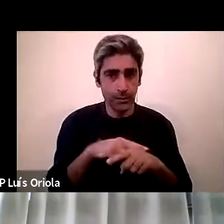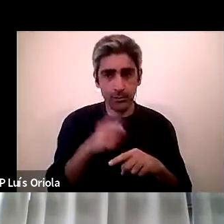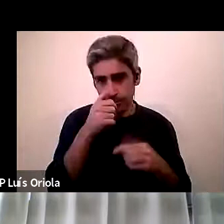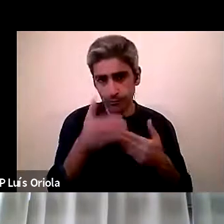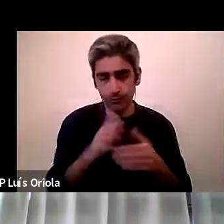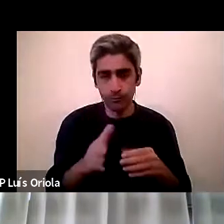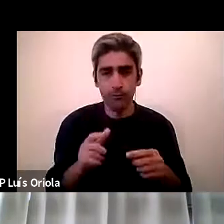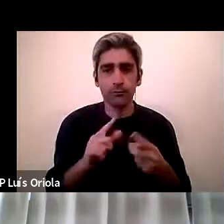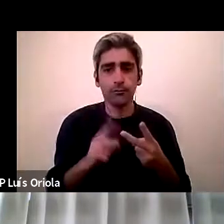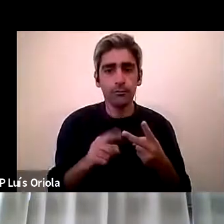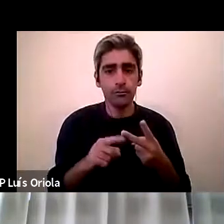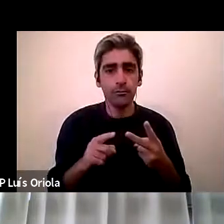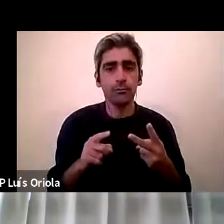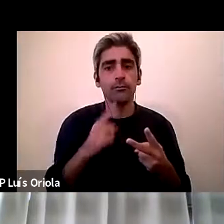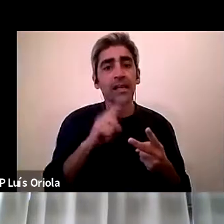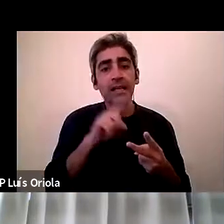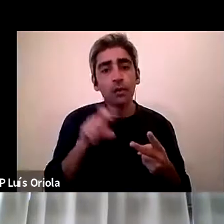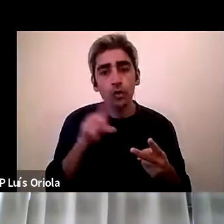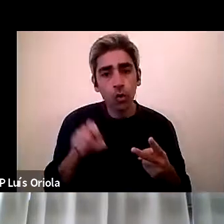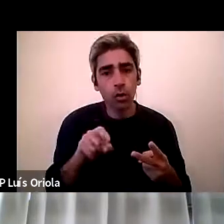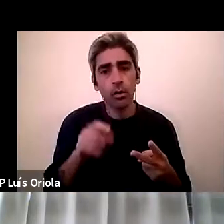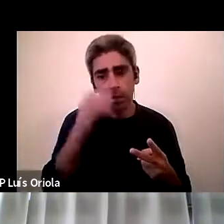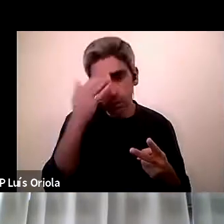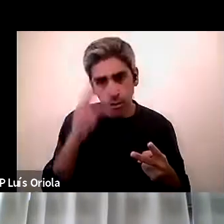bocadinho. Segundo, questionem,